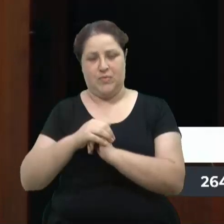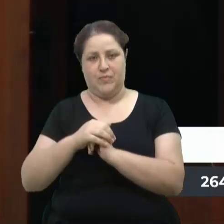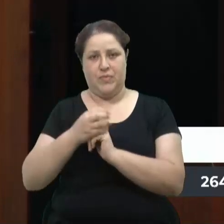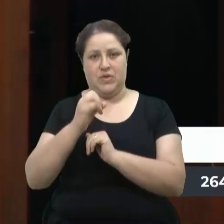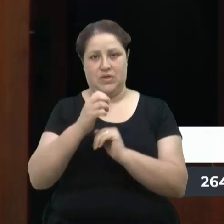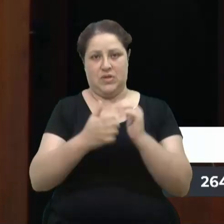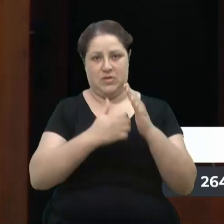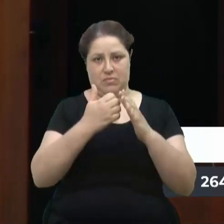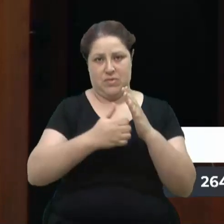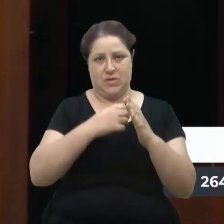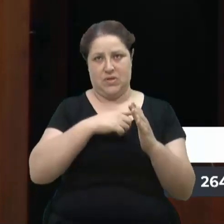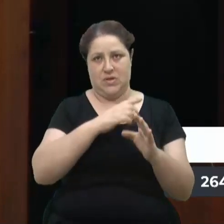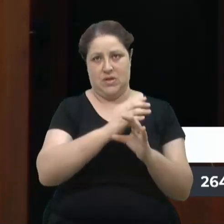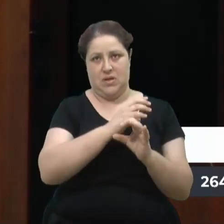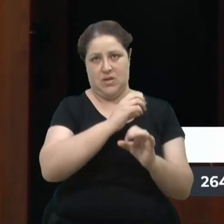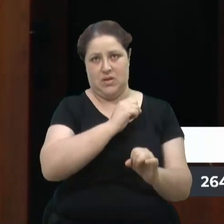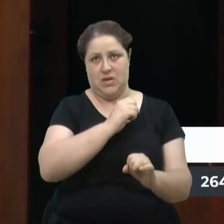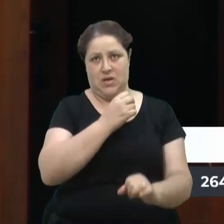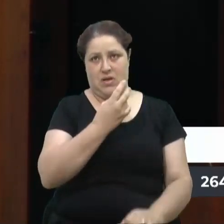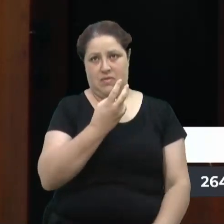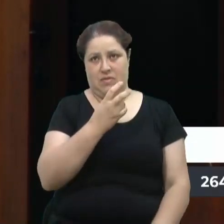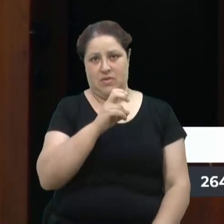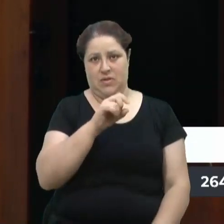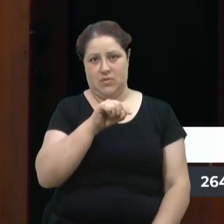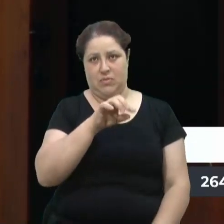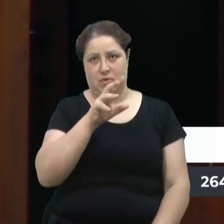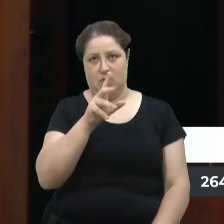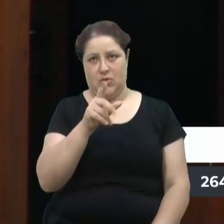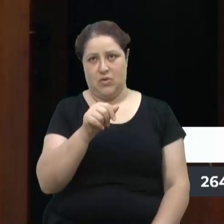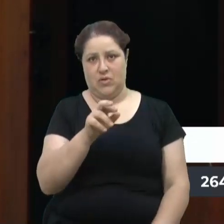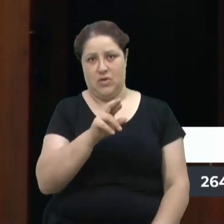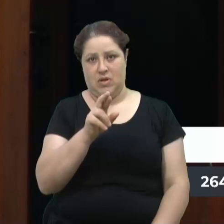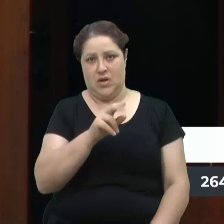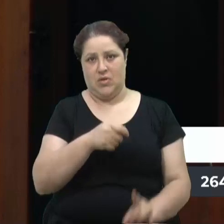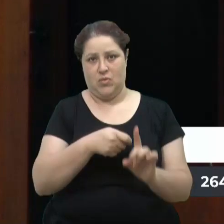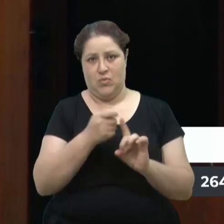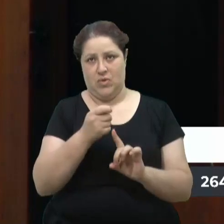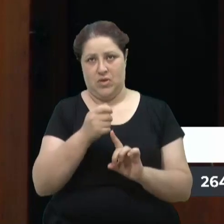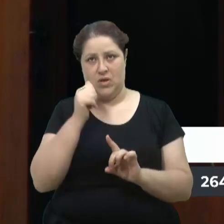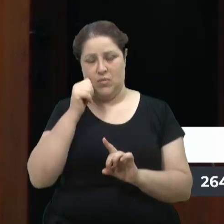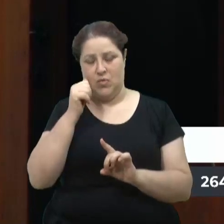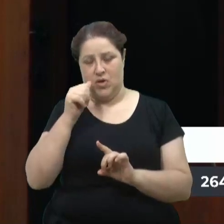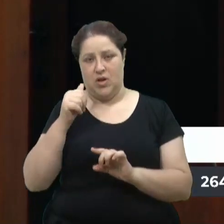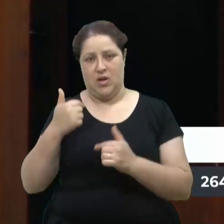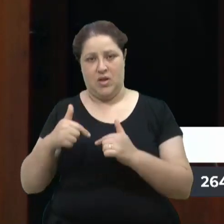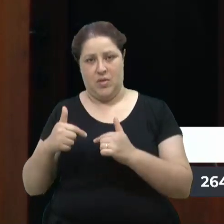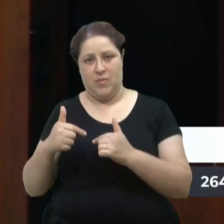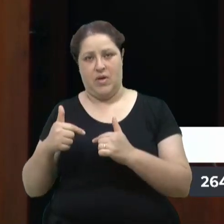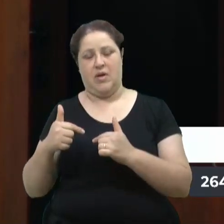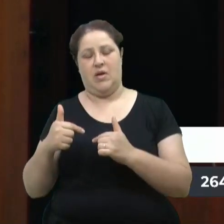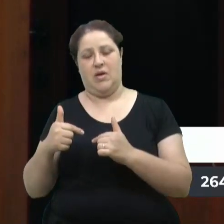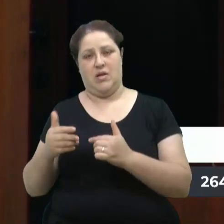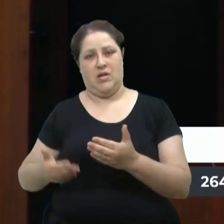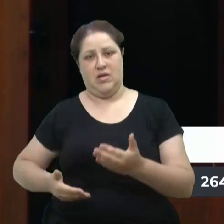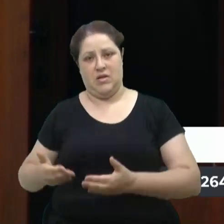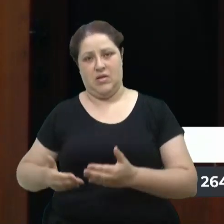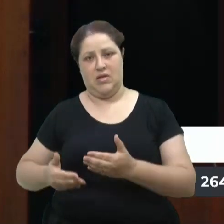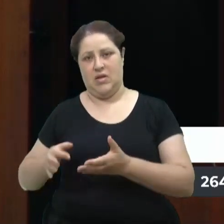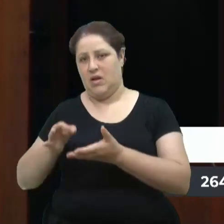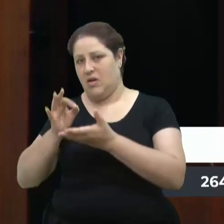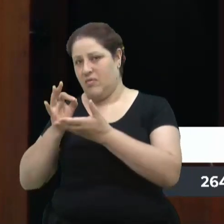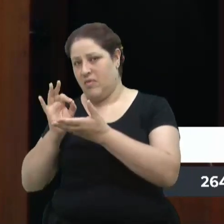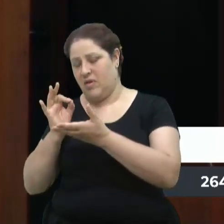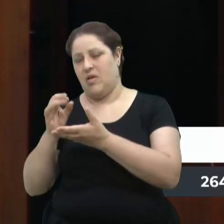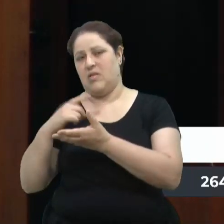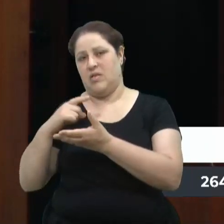empresa faturava 25 milhões de reais mês, as tias do cafezinho, que tem um orçamento do